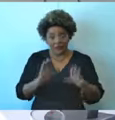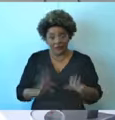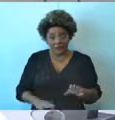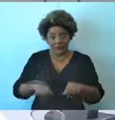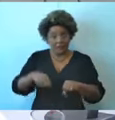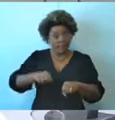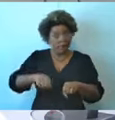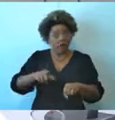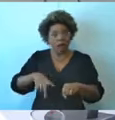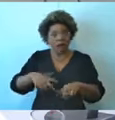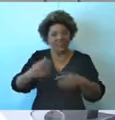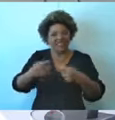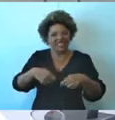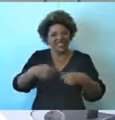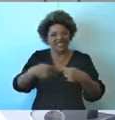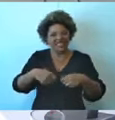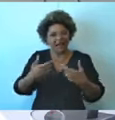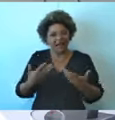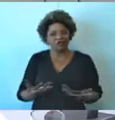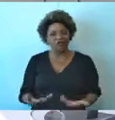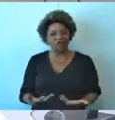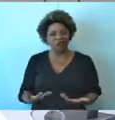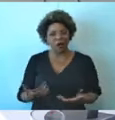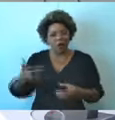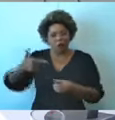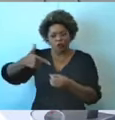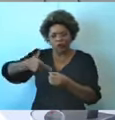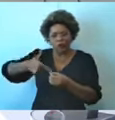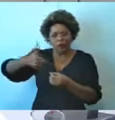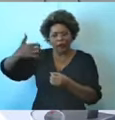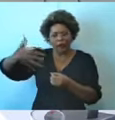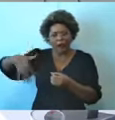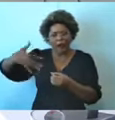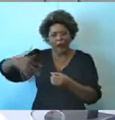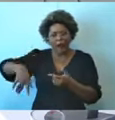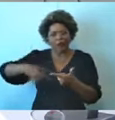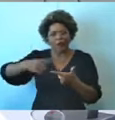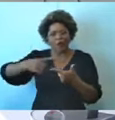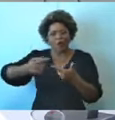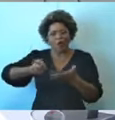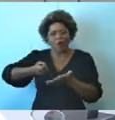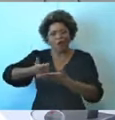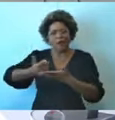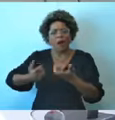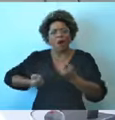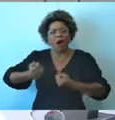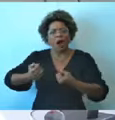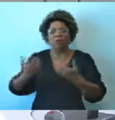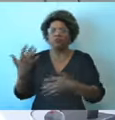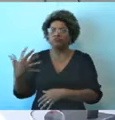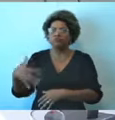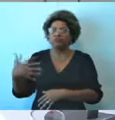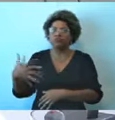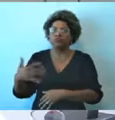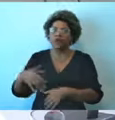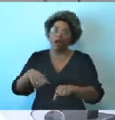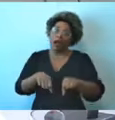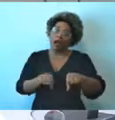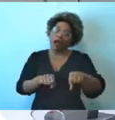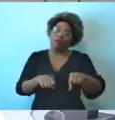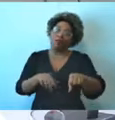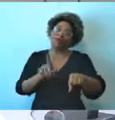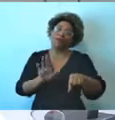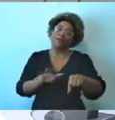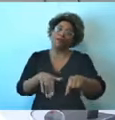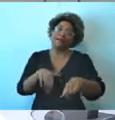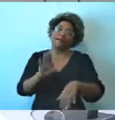estão tão caros, onde a gasolina está tão cara, a moto muitas vezes é a saída que um cidadão honesto tem para trazer o sustento para casa.